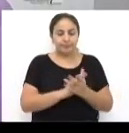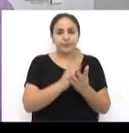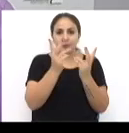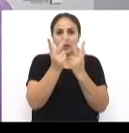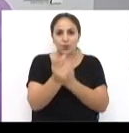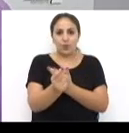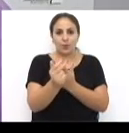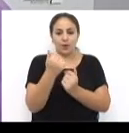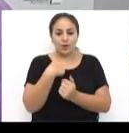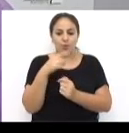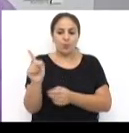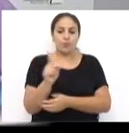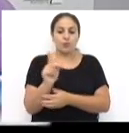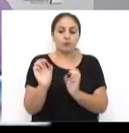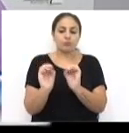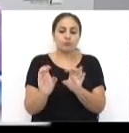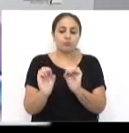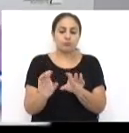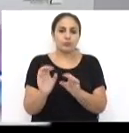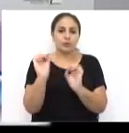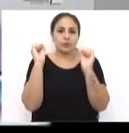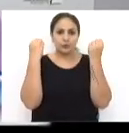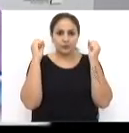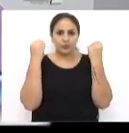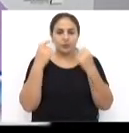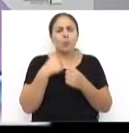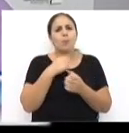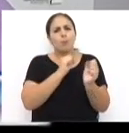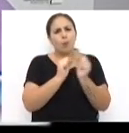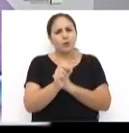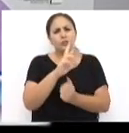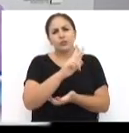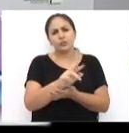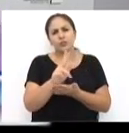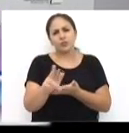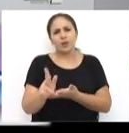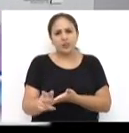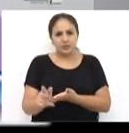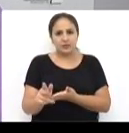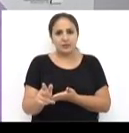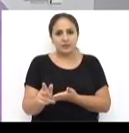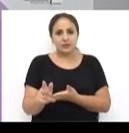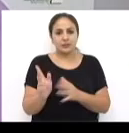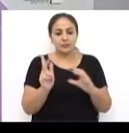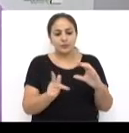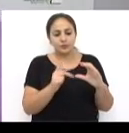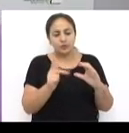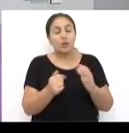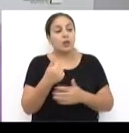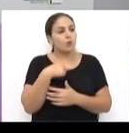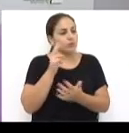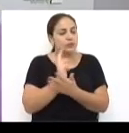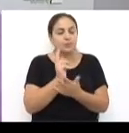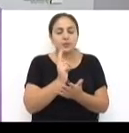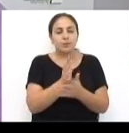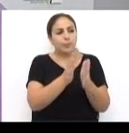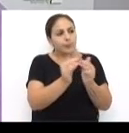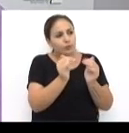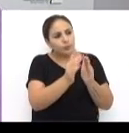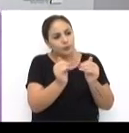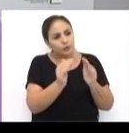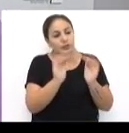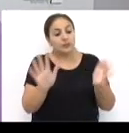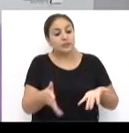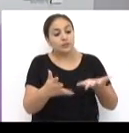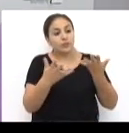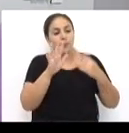Como educador físico, podem passar quantas legislaturas forem, mas eu sempre vou cobrar, sempre vou pedir um incentivo a